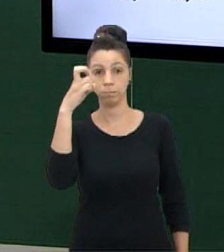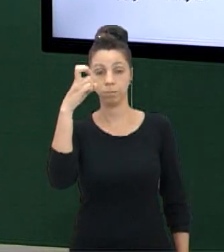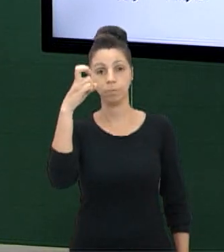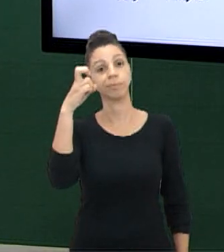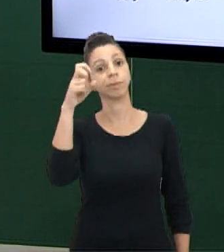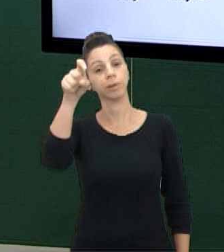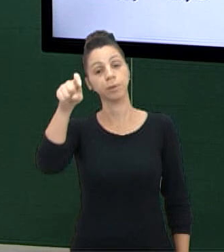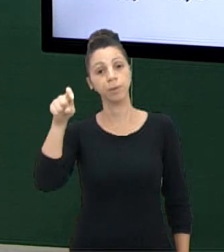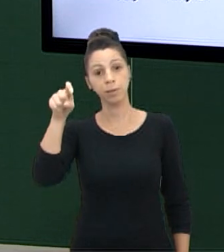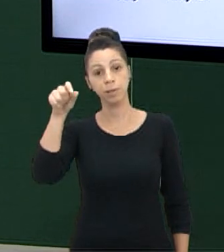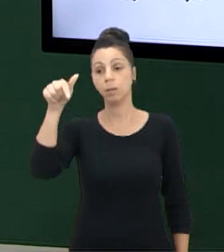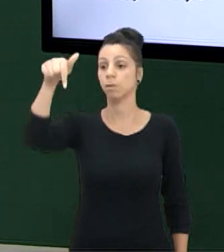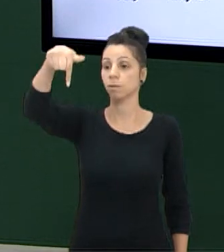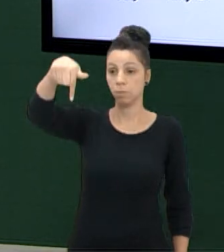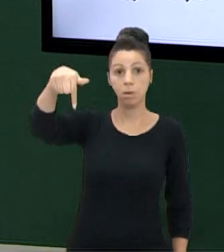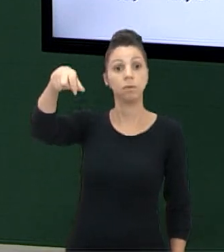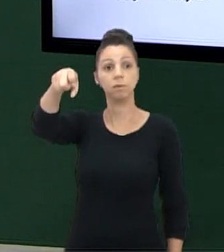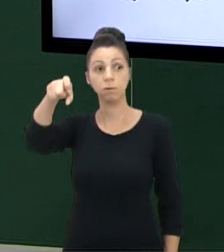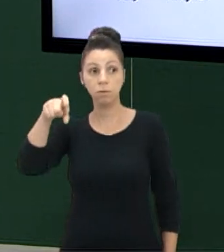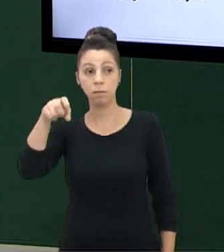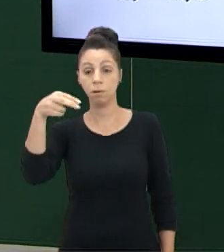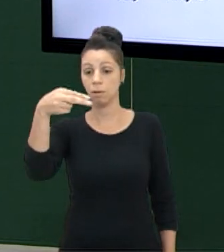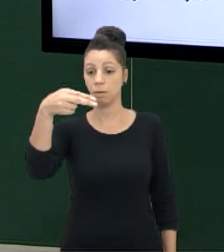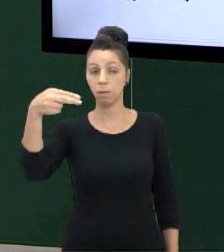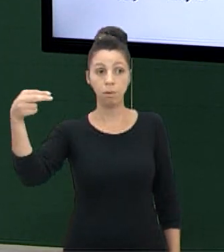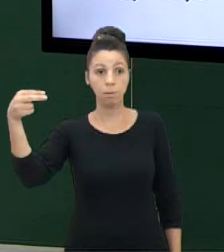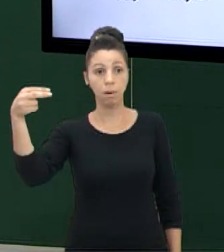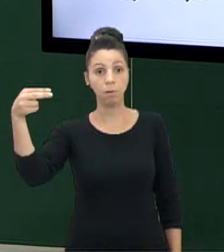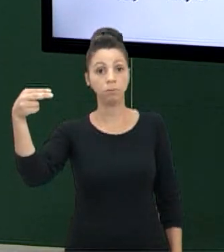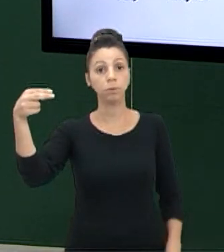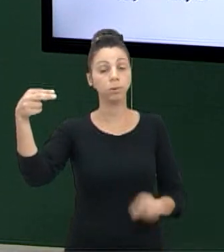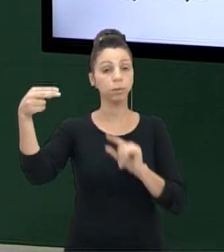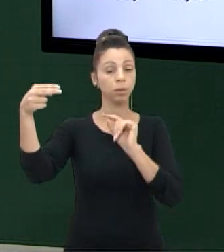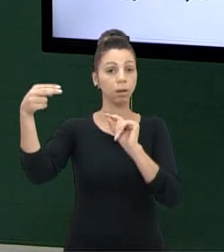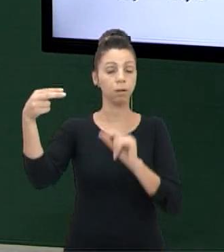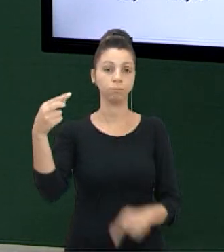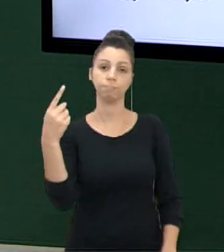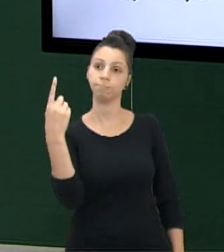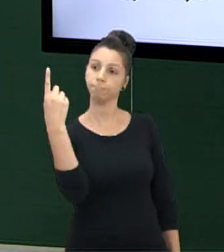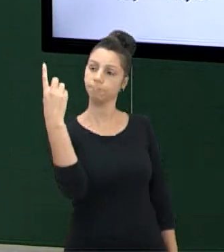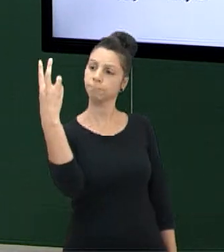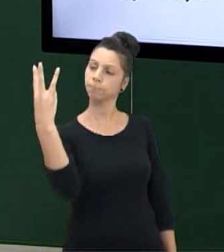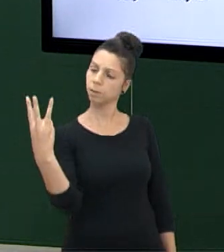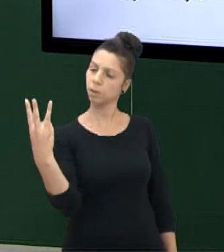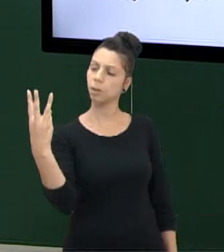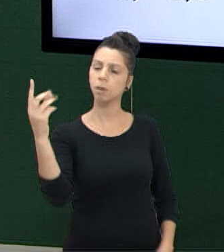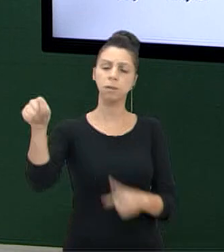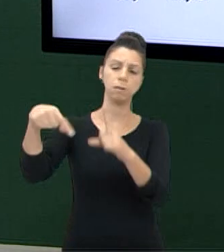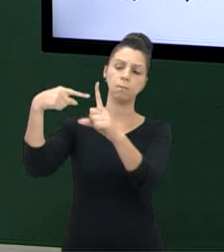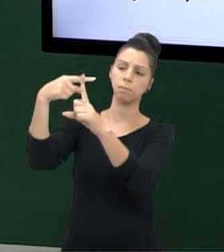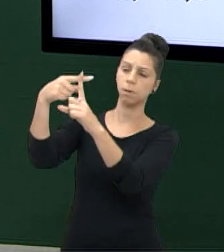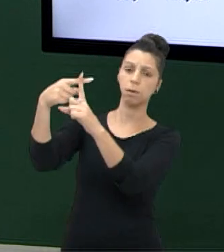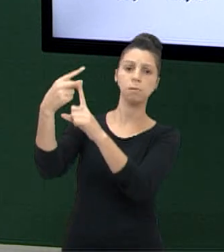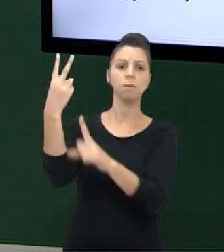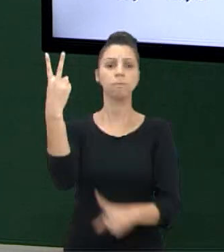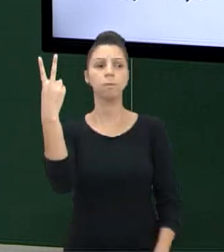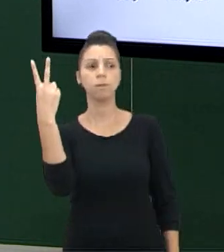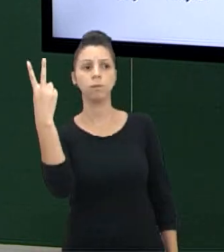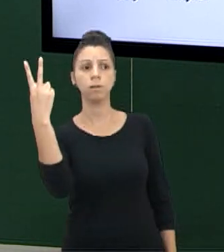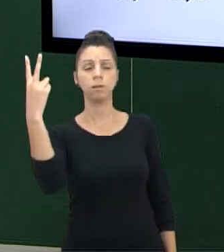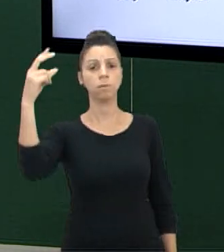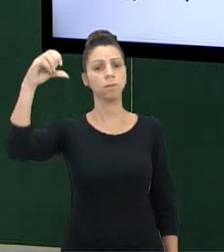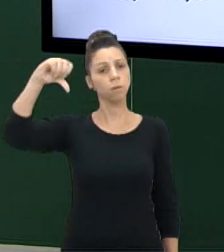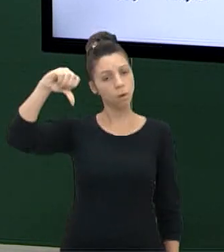É igual a, vamos lá, 29 com 13, pensa comigo, pensa rápido. 29 com 3 eu